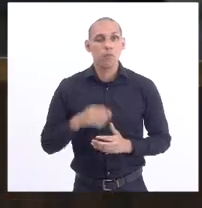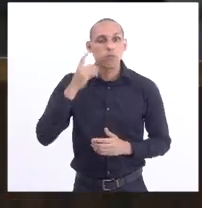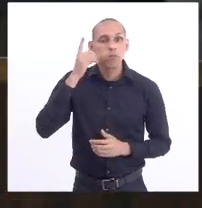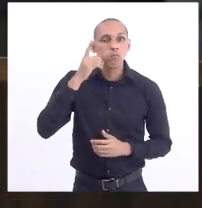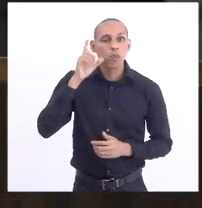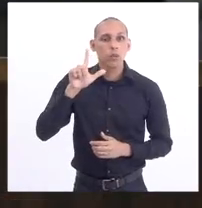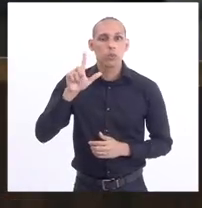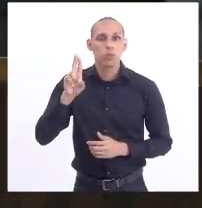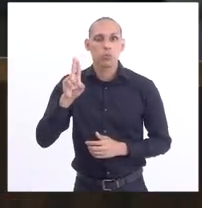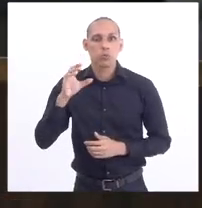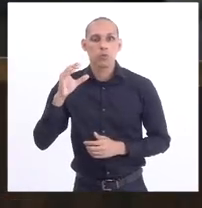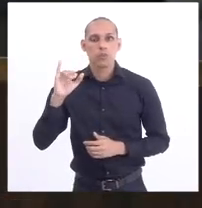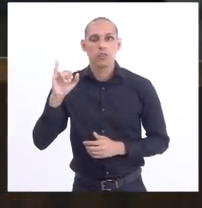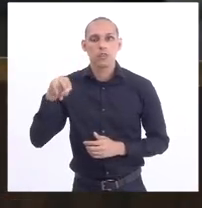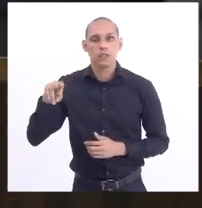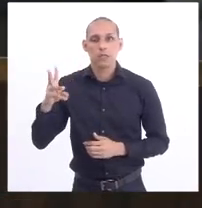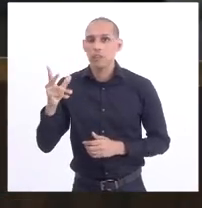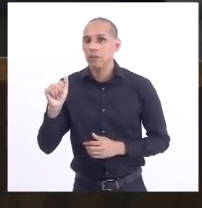Deputada Lucinha.